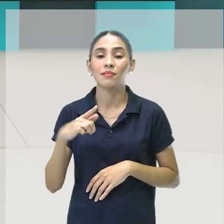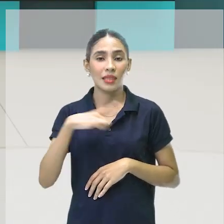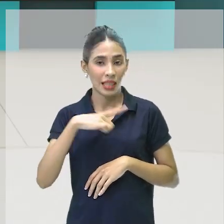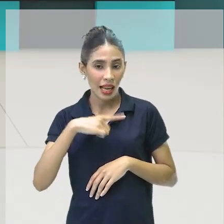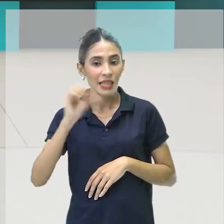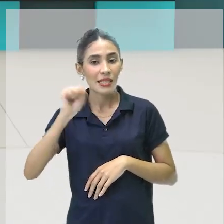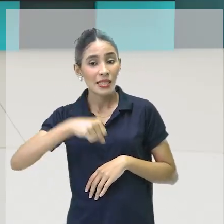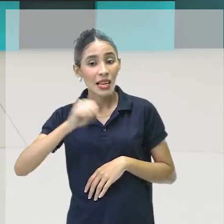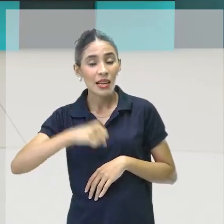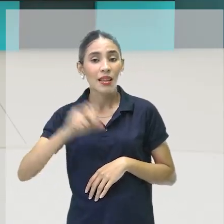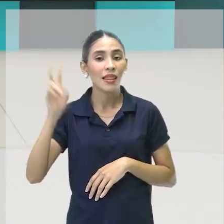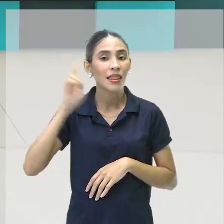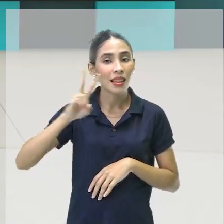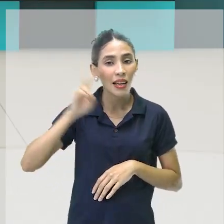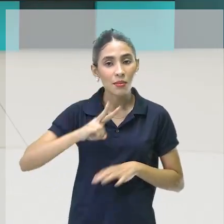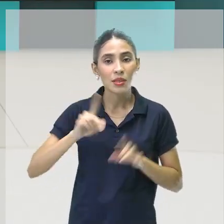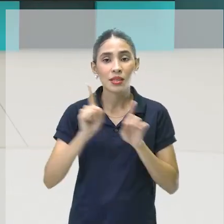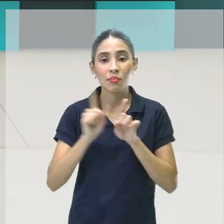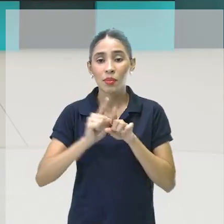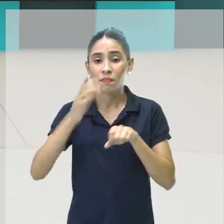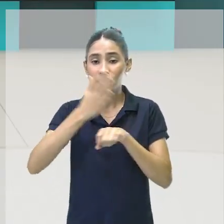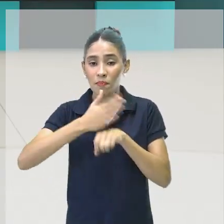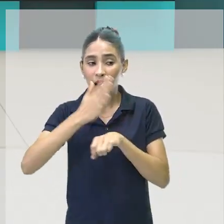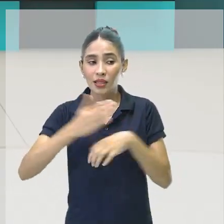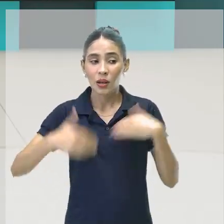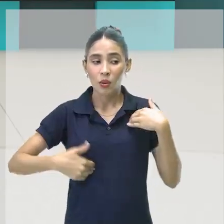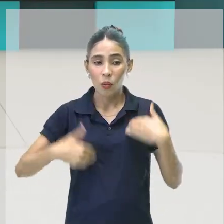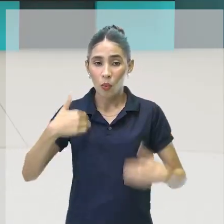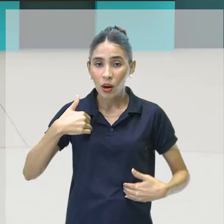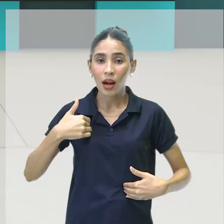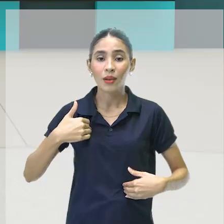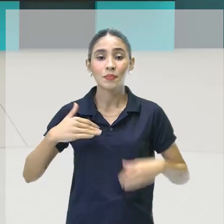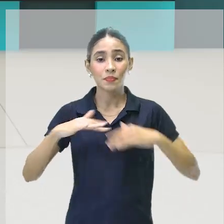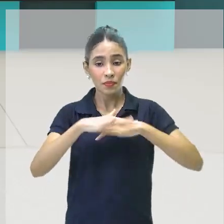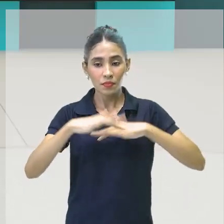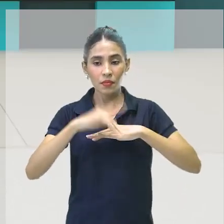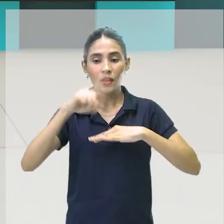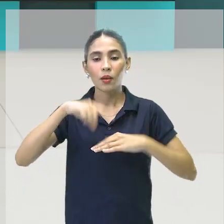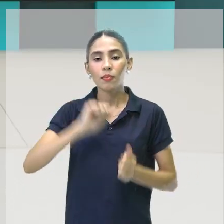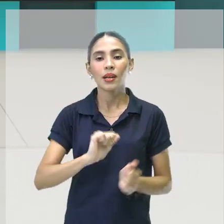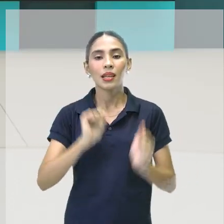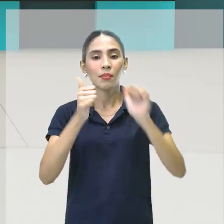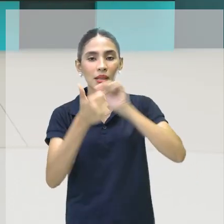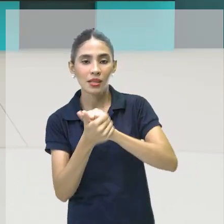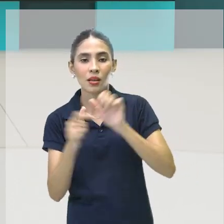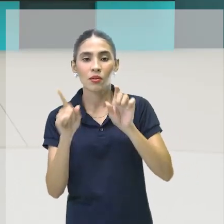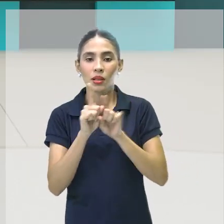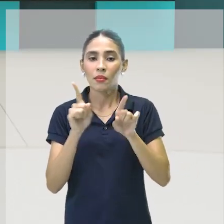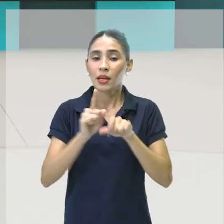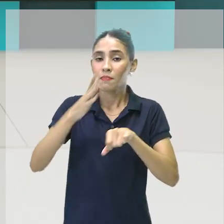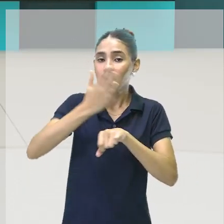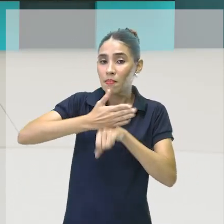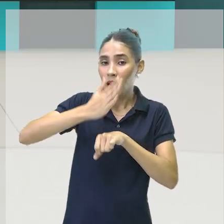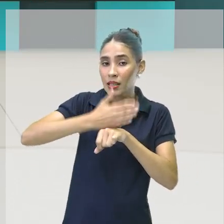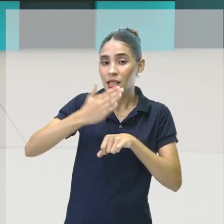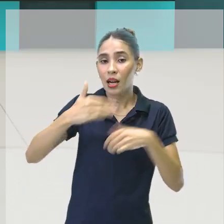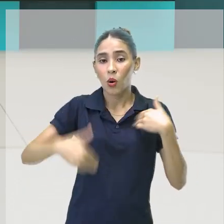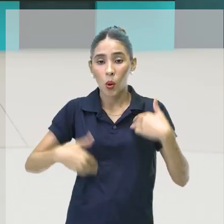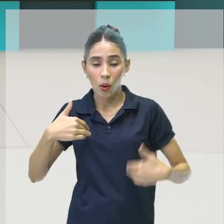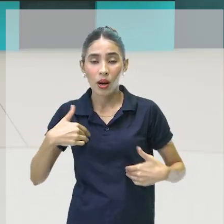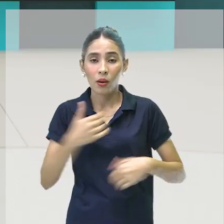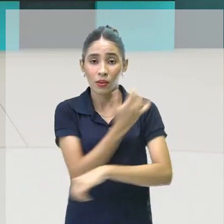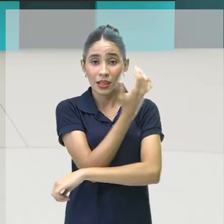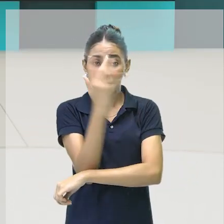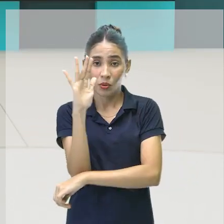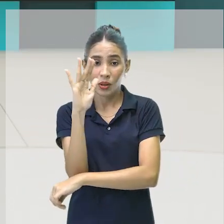sim. Lembrem-se que essas práticas corporais no meio urbano, elas são uma adaptação dessas práticas corporais da